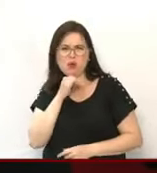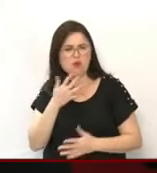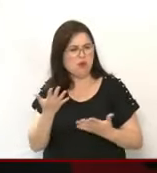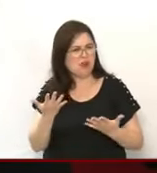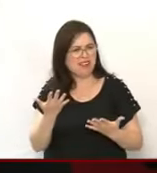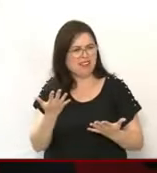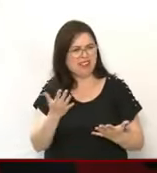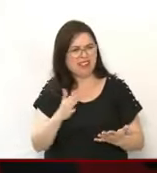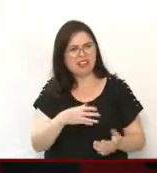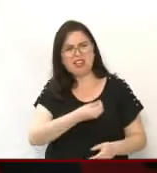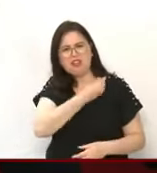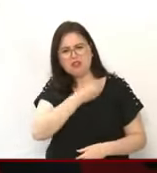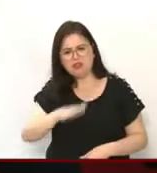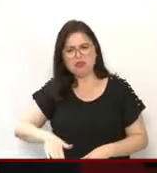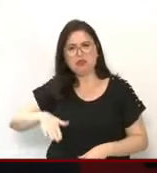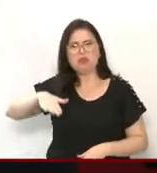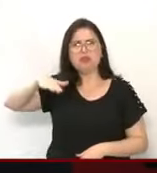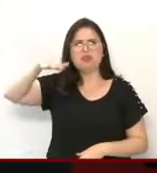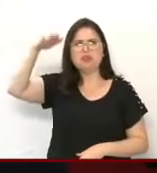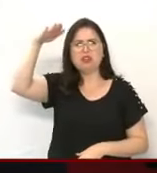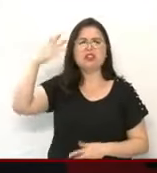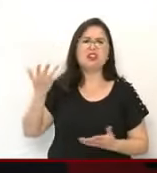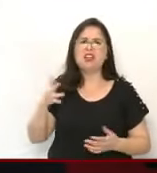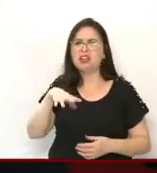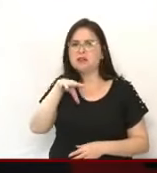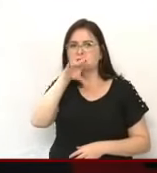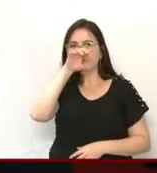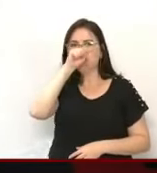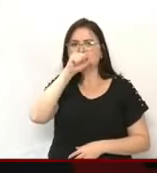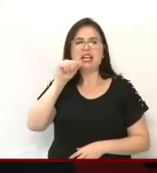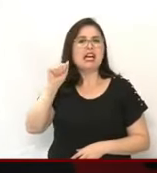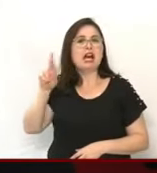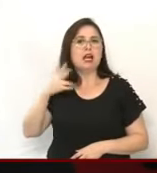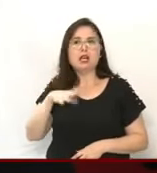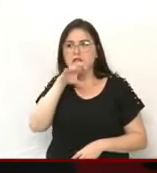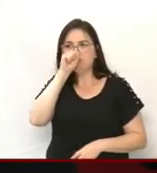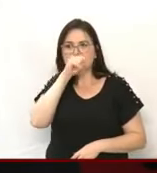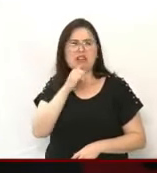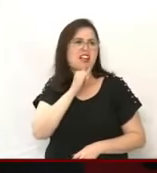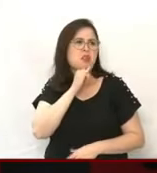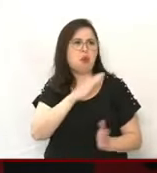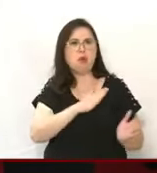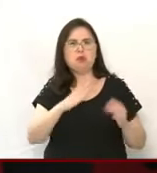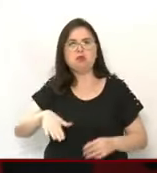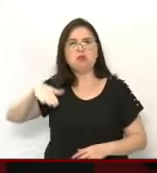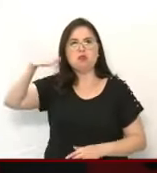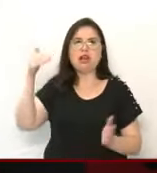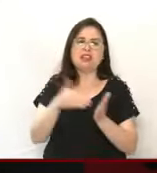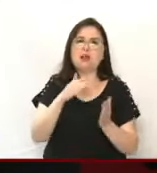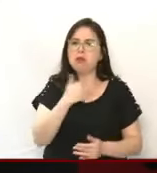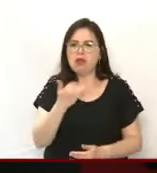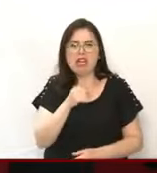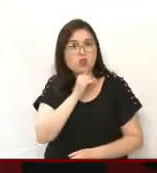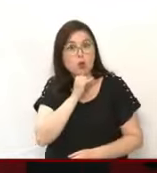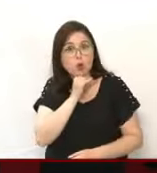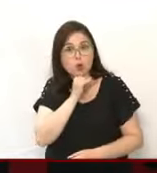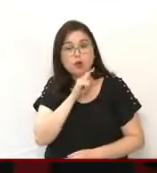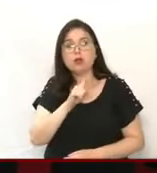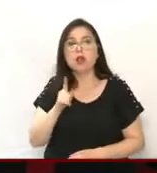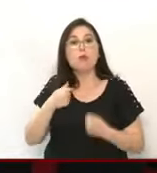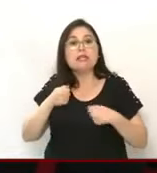gente costuma dizer, para vegetar nesse mundo. Você tem que produzir coisas. Você tem que deixar um legado. Seja